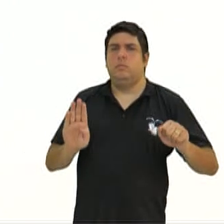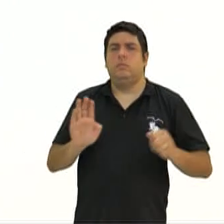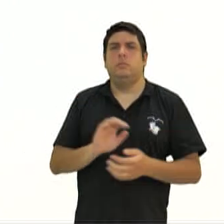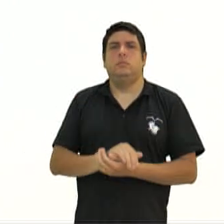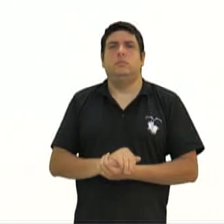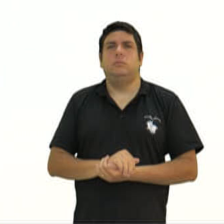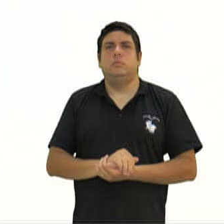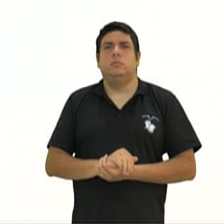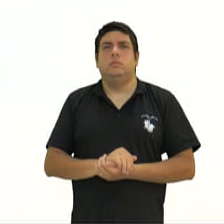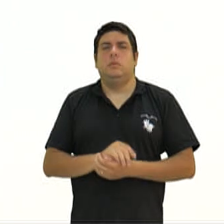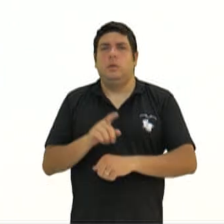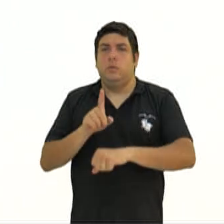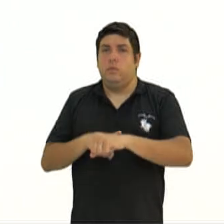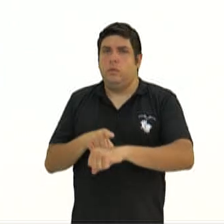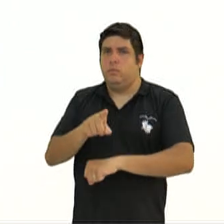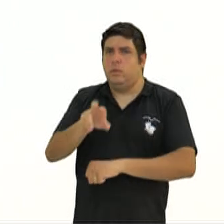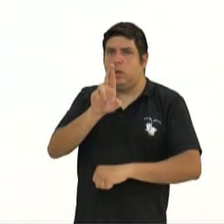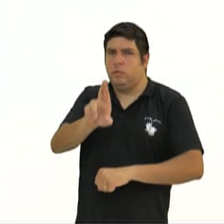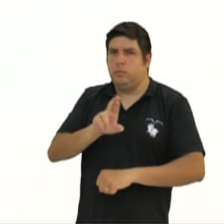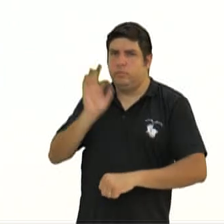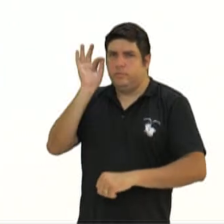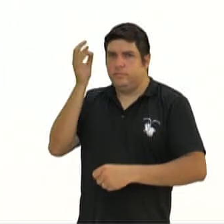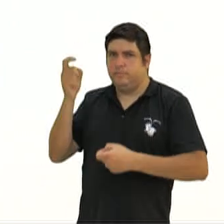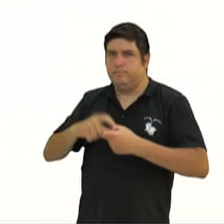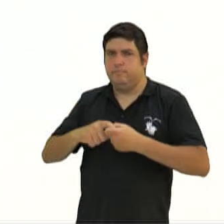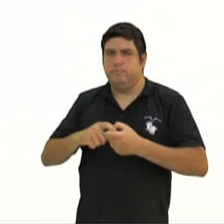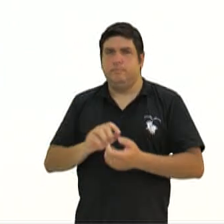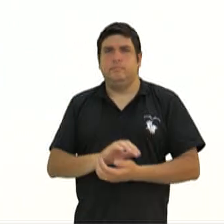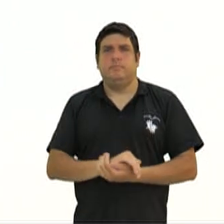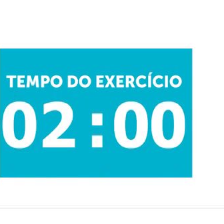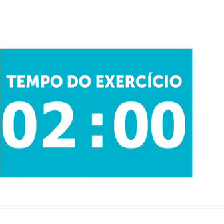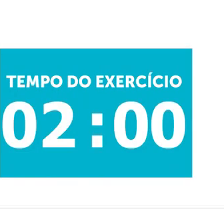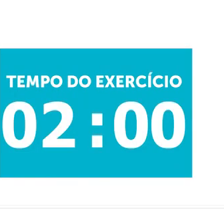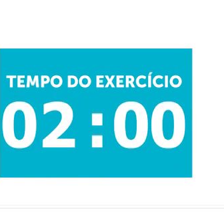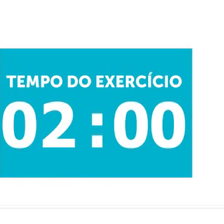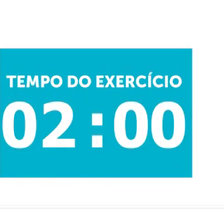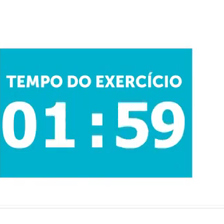B. Então, tempinho para vocês responderem, já volto.